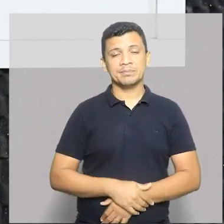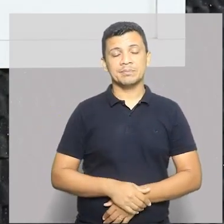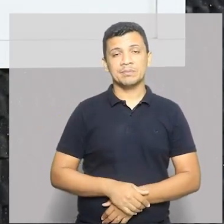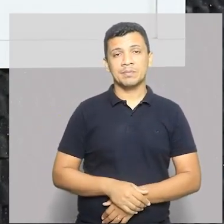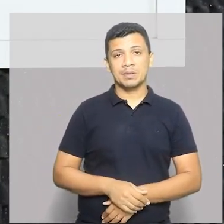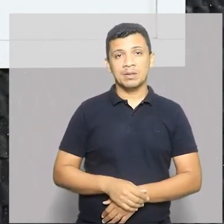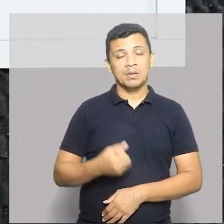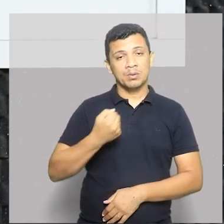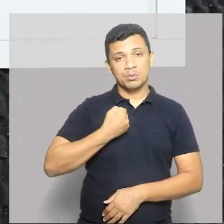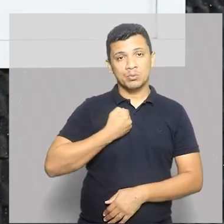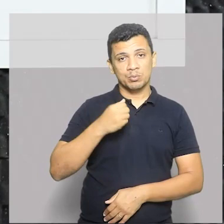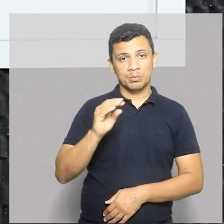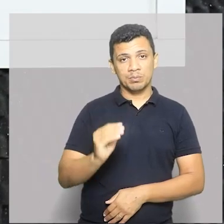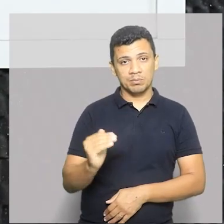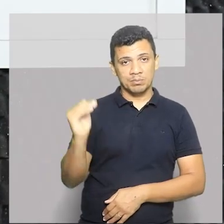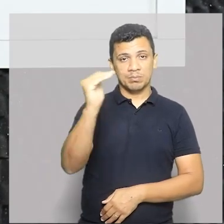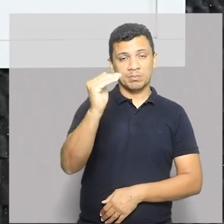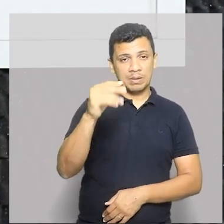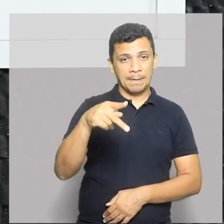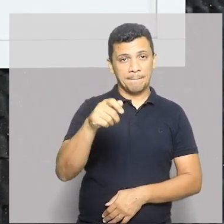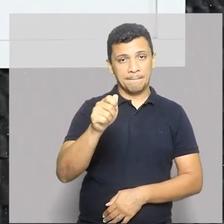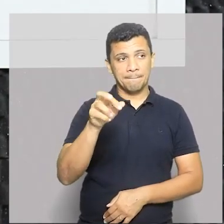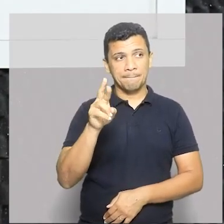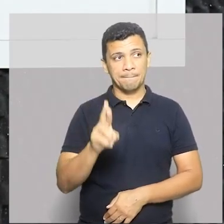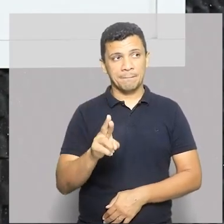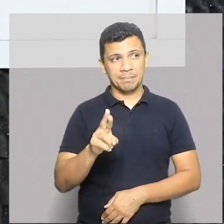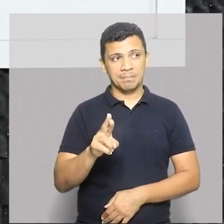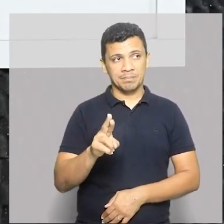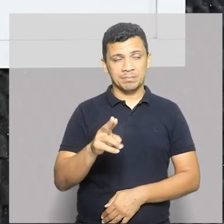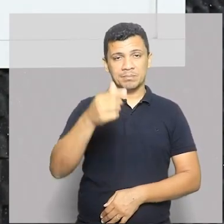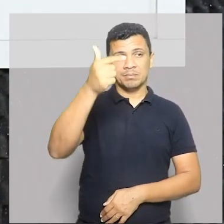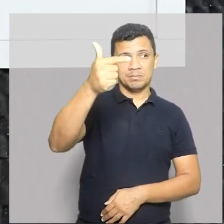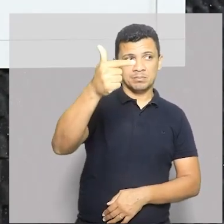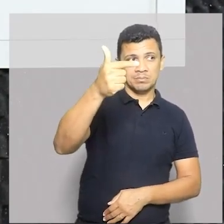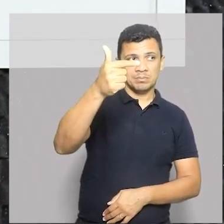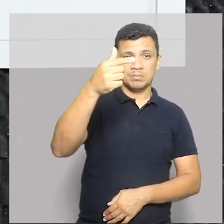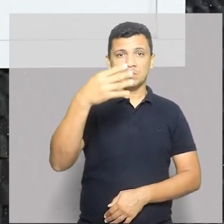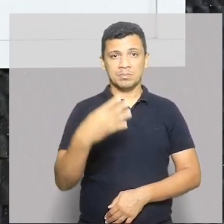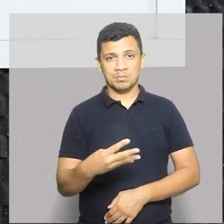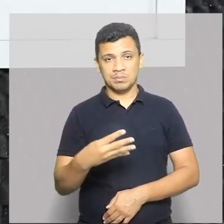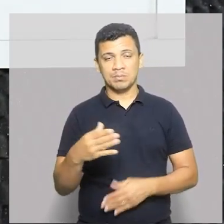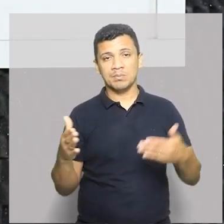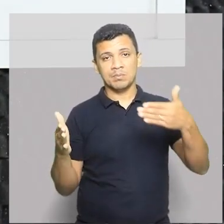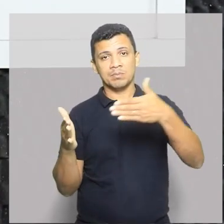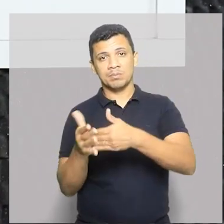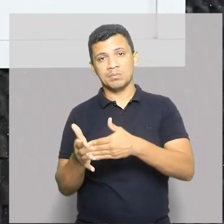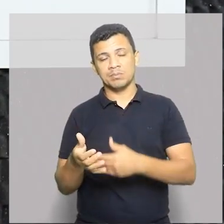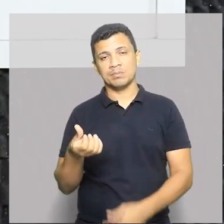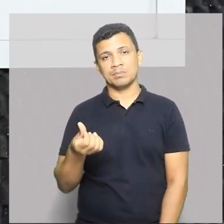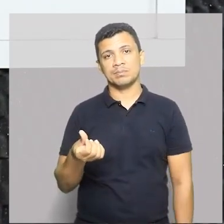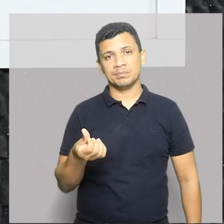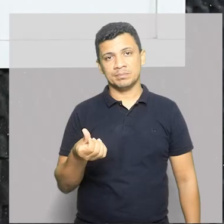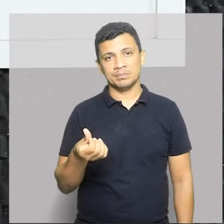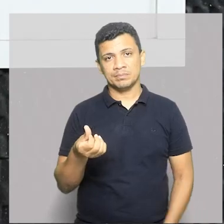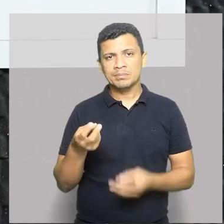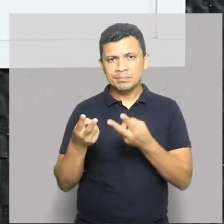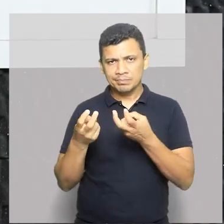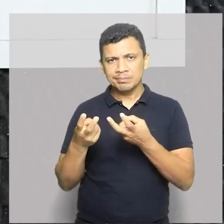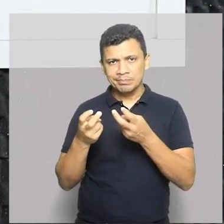Quando o meu expoente é par, vai dar um número que termina em 6. Percebeu o